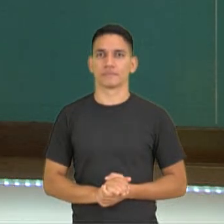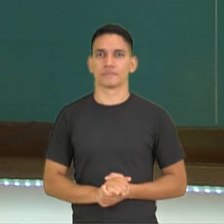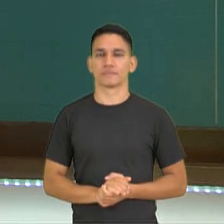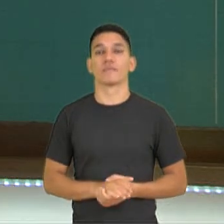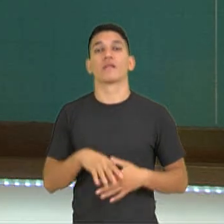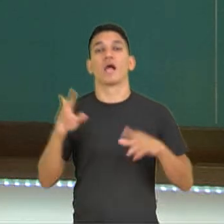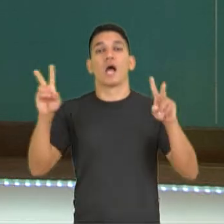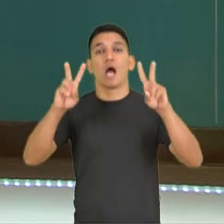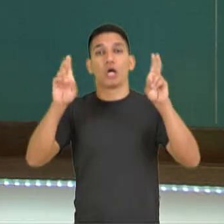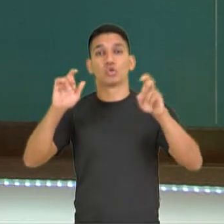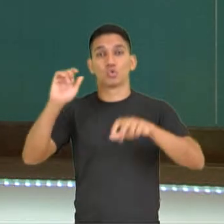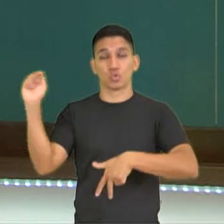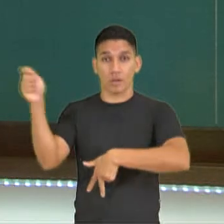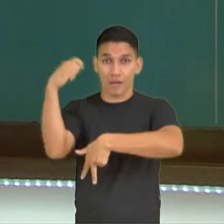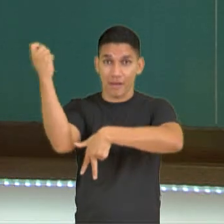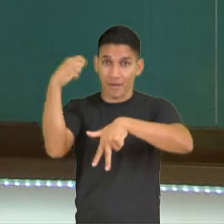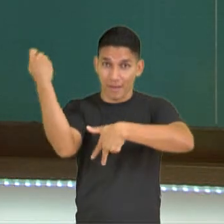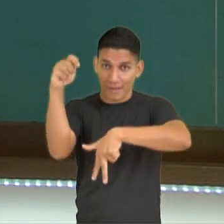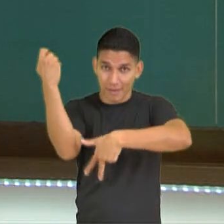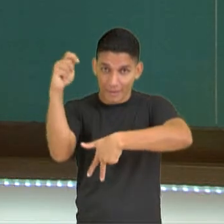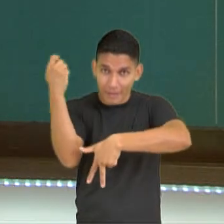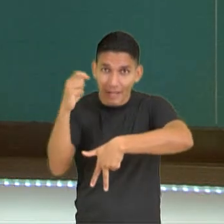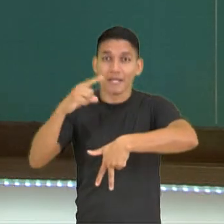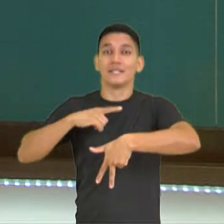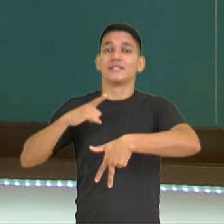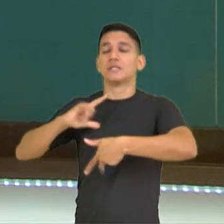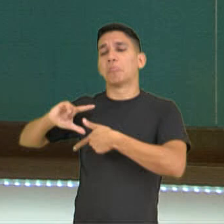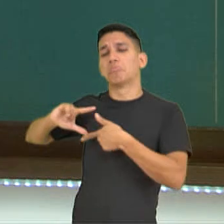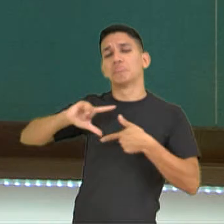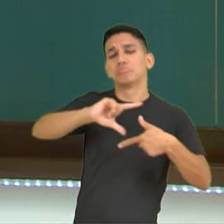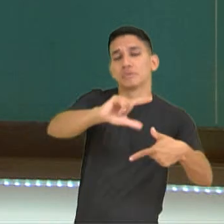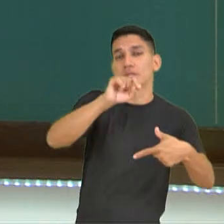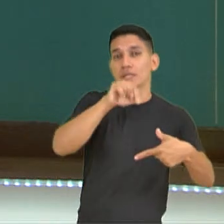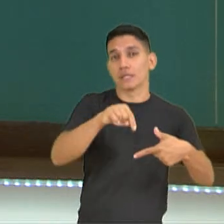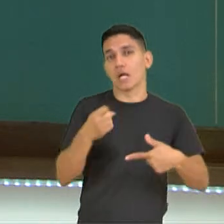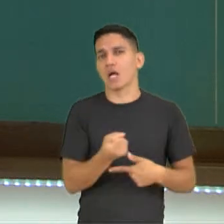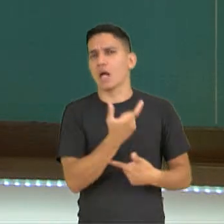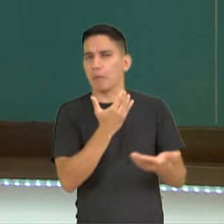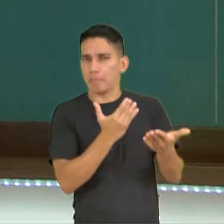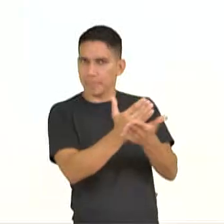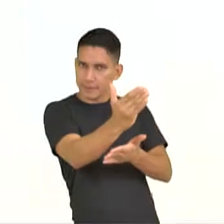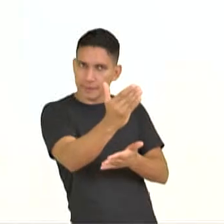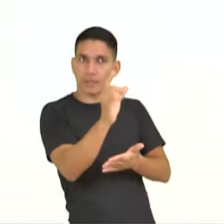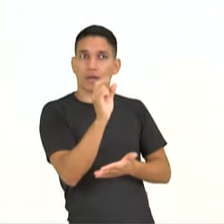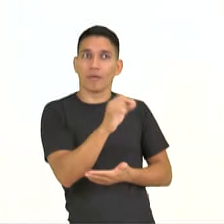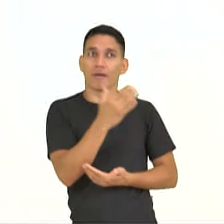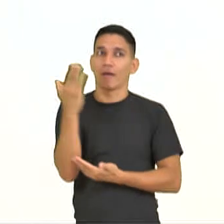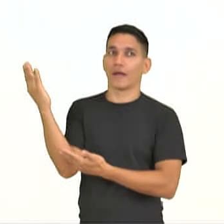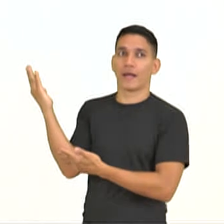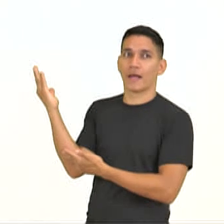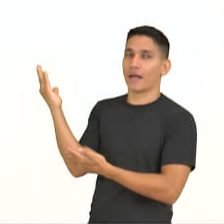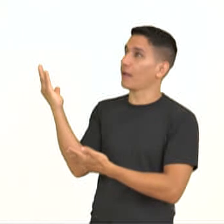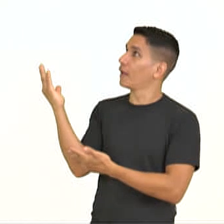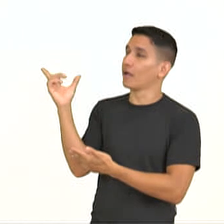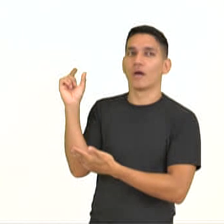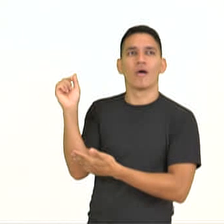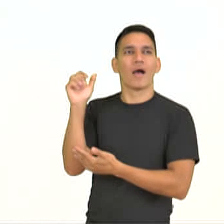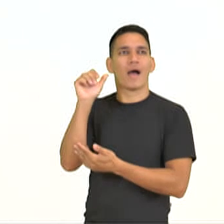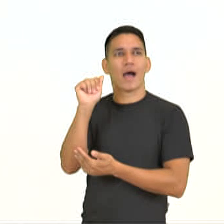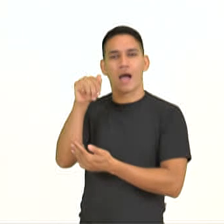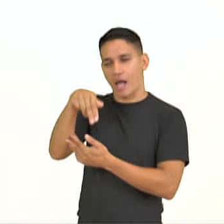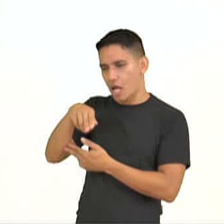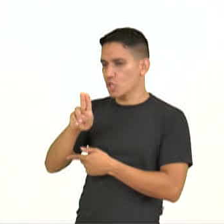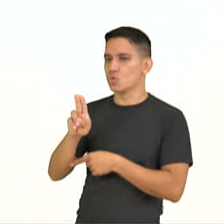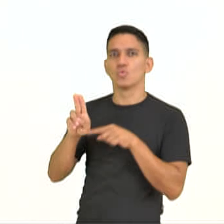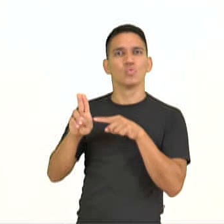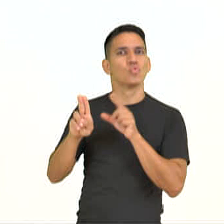Sobre as danças gaúchas tradicionais, uma das primeiras que a gente vai conhecer é o anu. O anu teve seu período